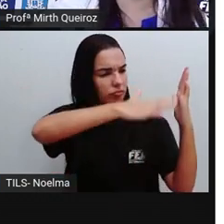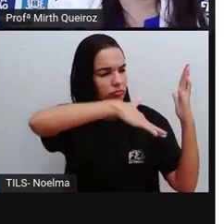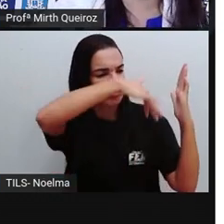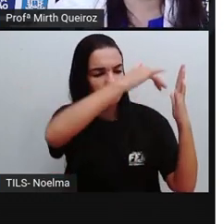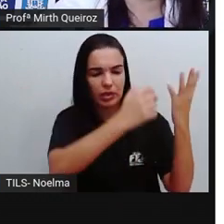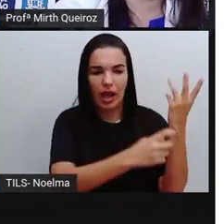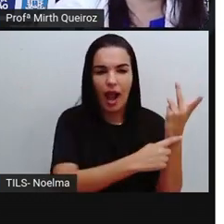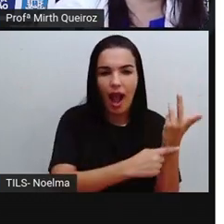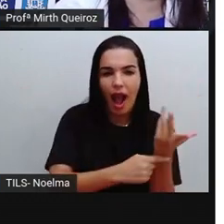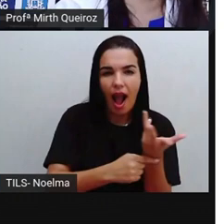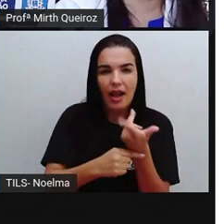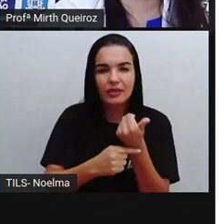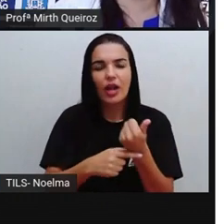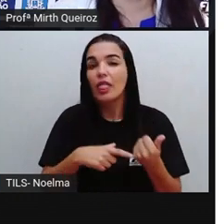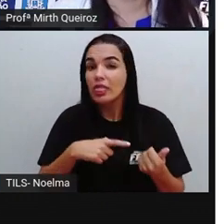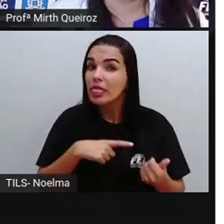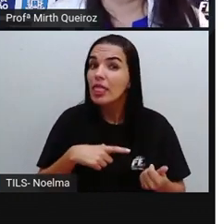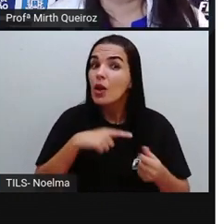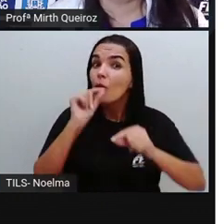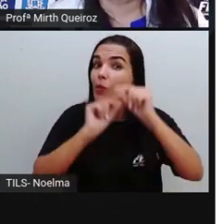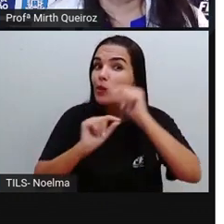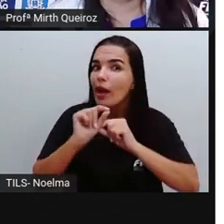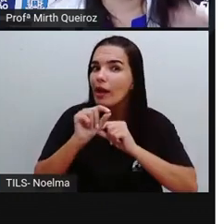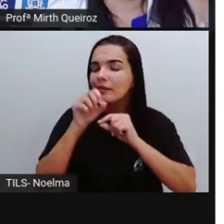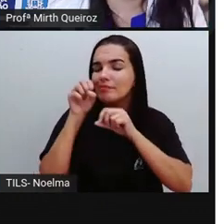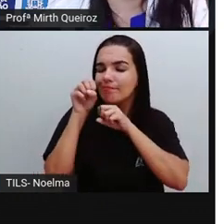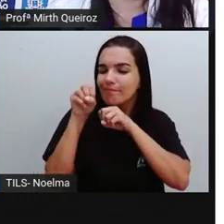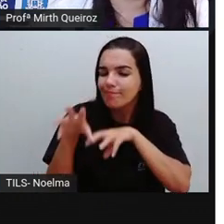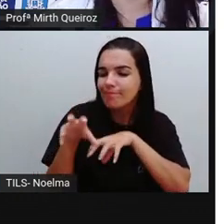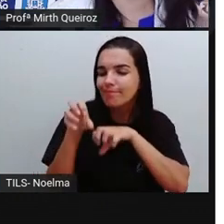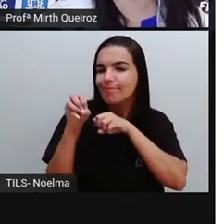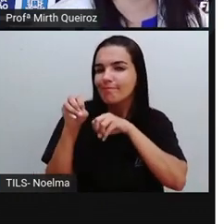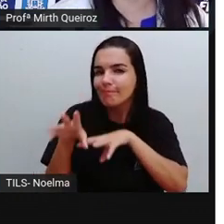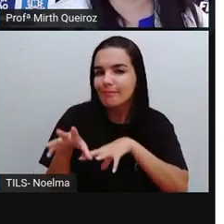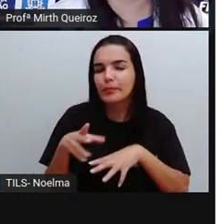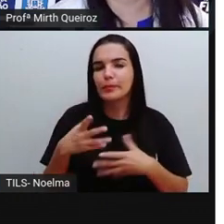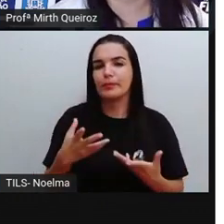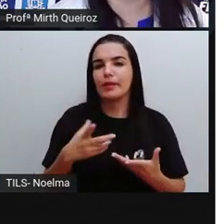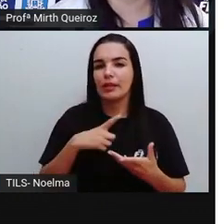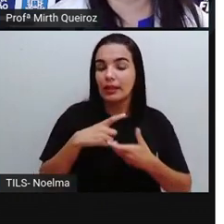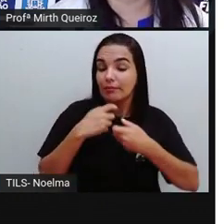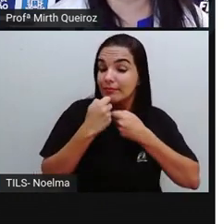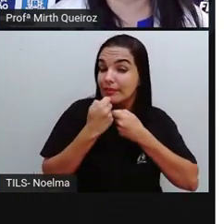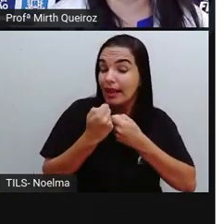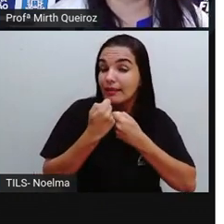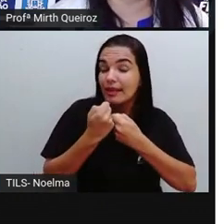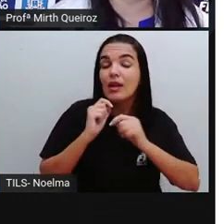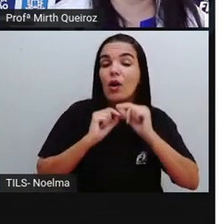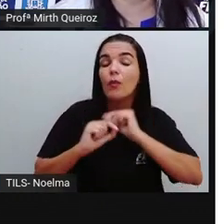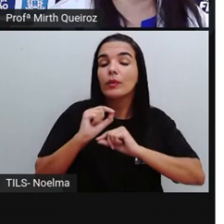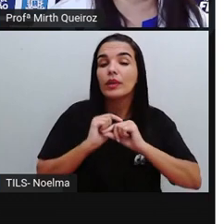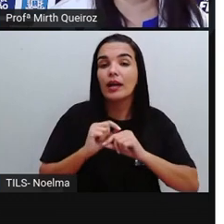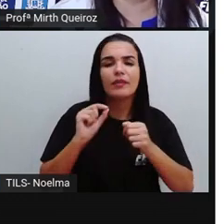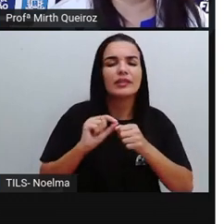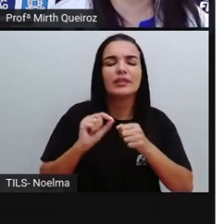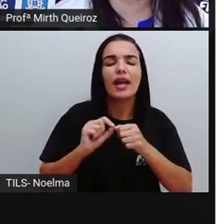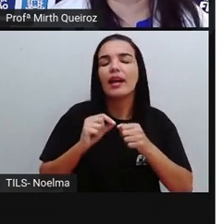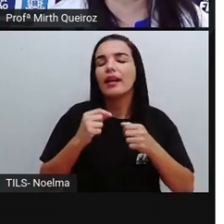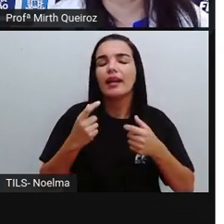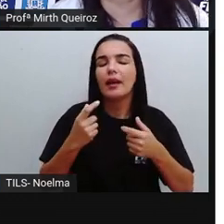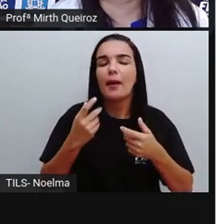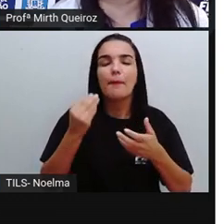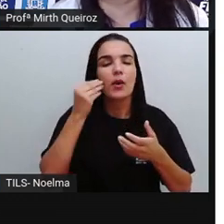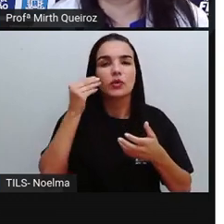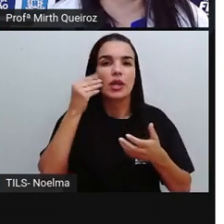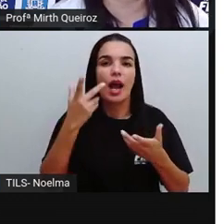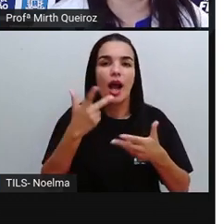há uma intencionalidade por trás daquilo ali. As obras de arte, elas não são feitas de forma aleatória. Ah, vou pintar uma casa, ah,